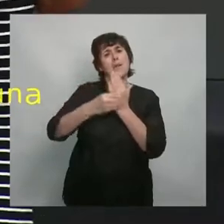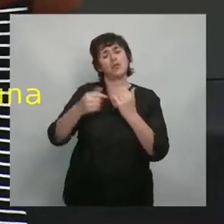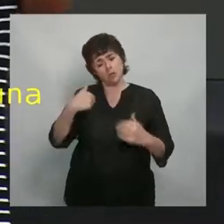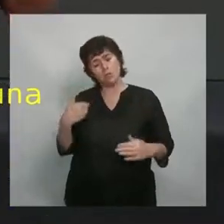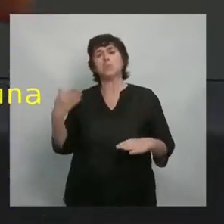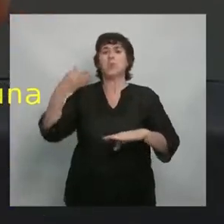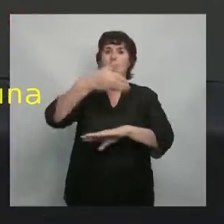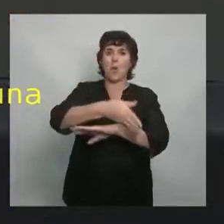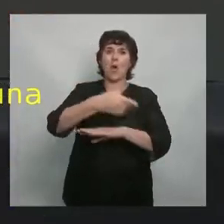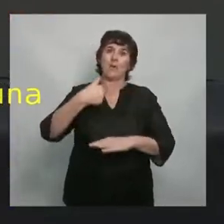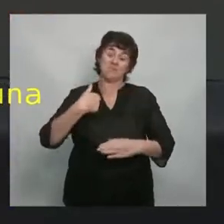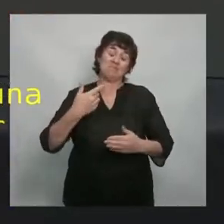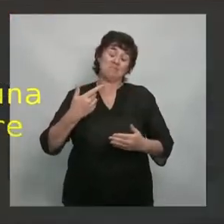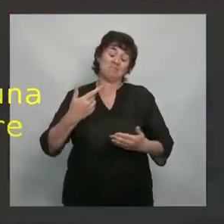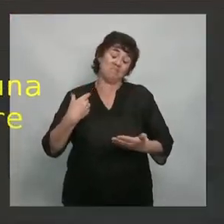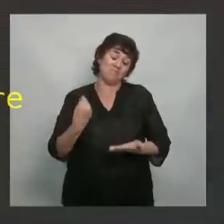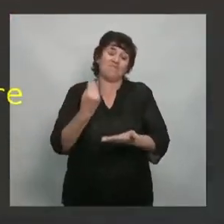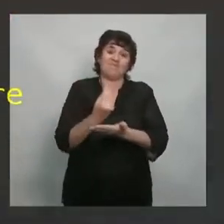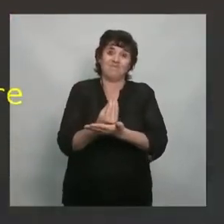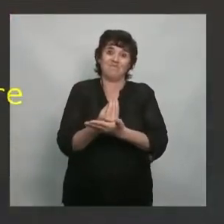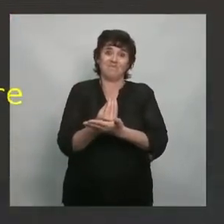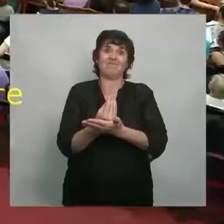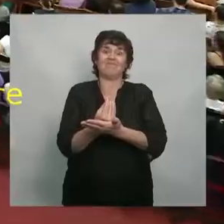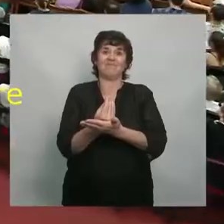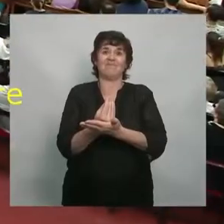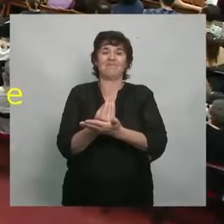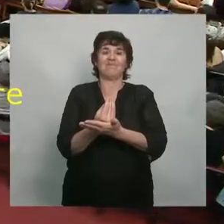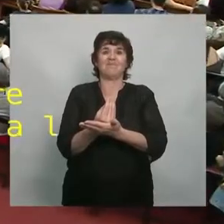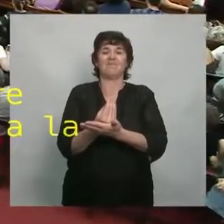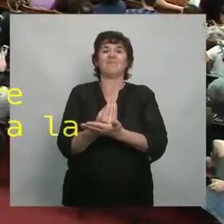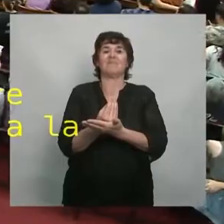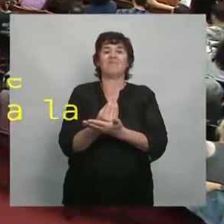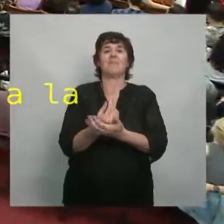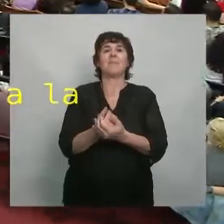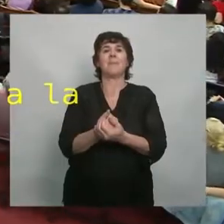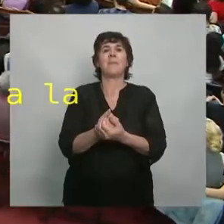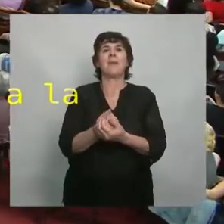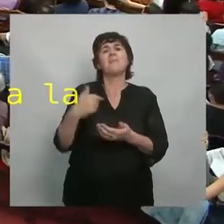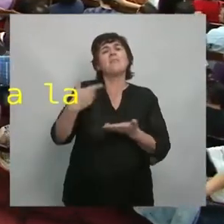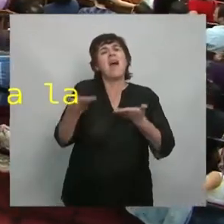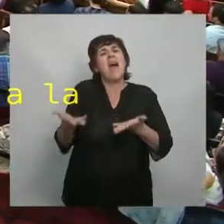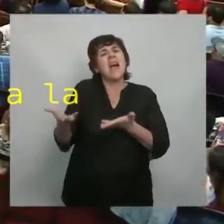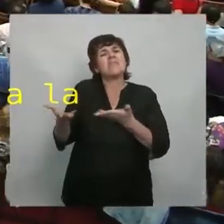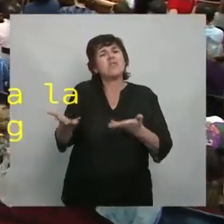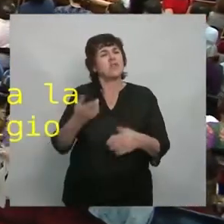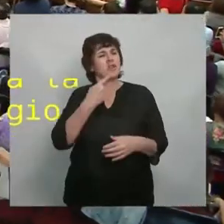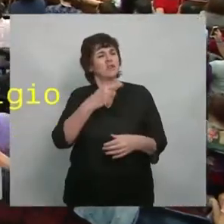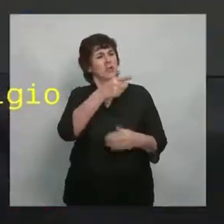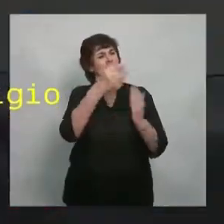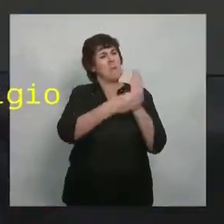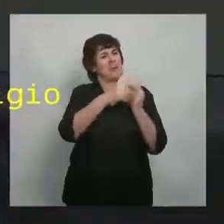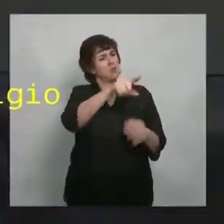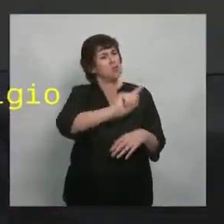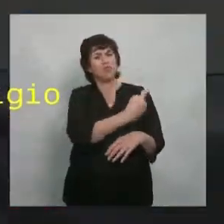honrar, prestigiar essa colega. E os meus assessores falam: ministra, a senhora não pode ir sozinha. E eu falo: tudo bem, eu vou com o